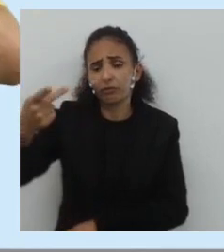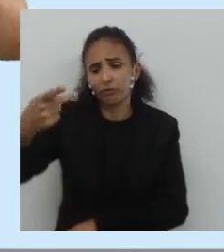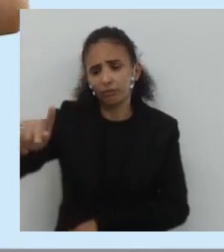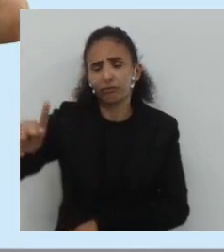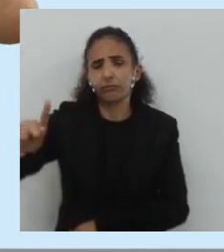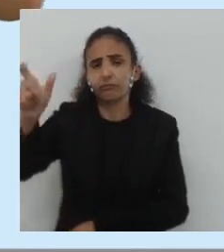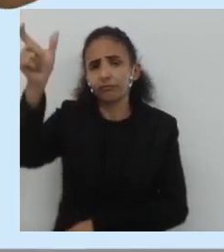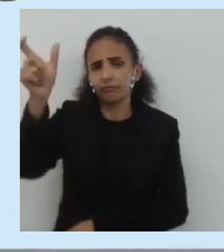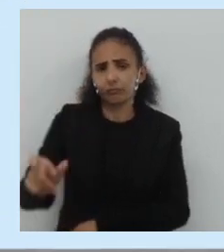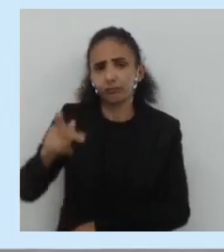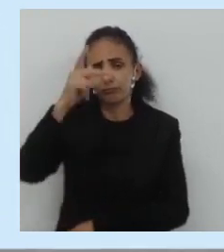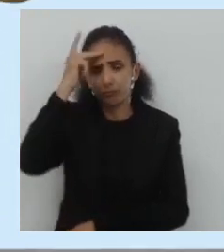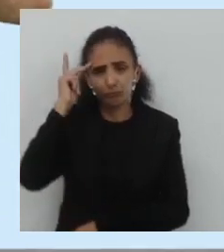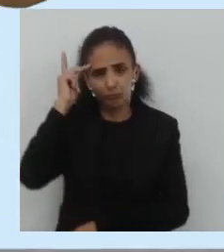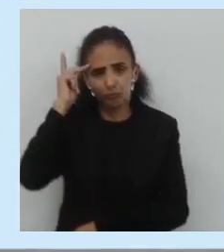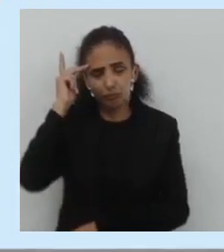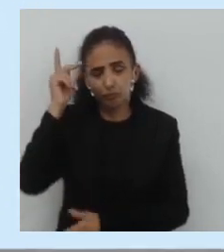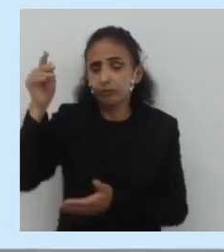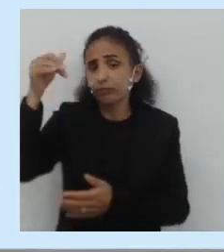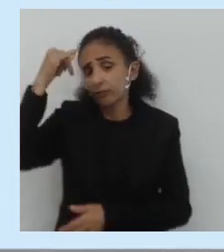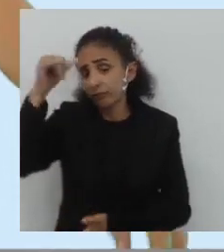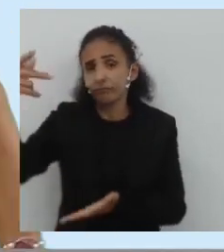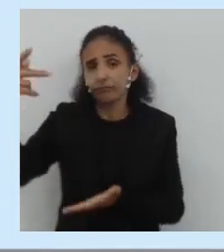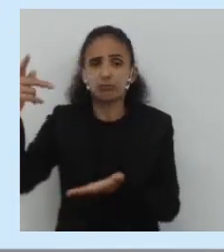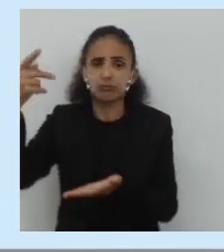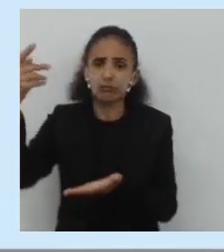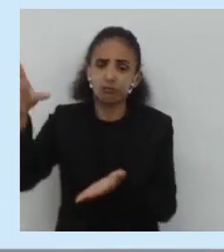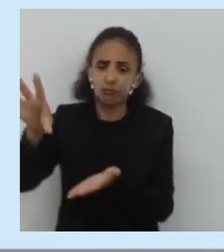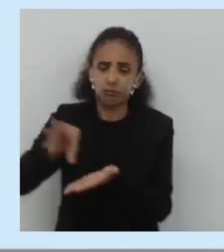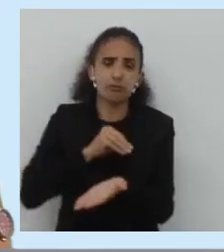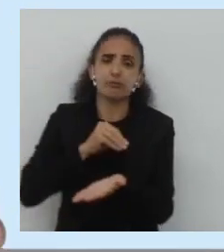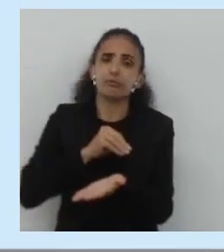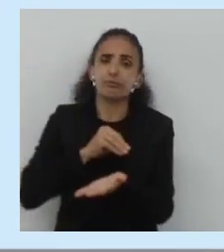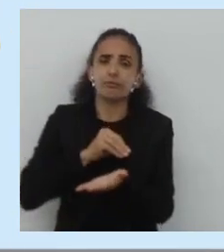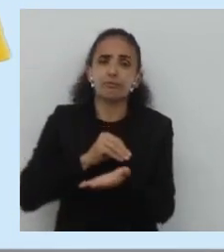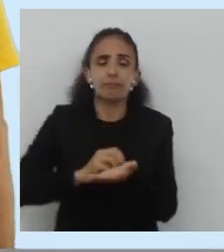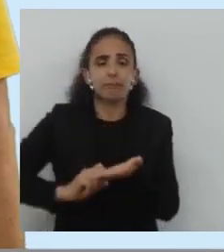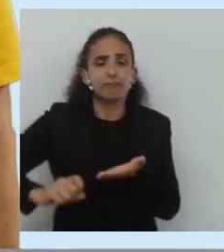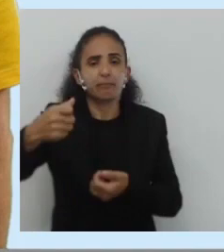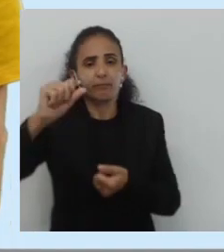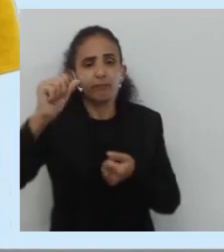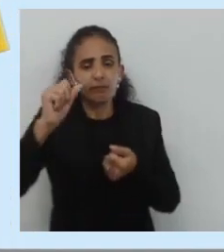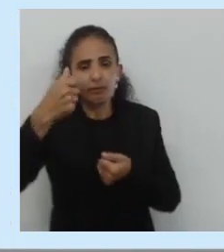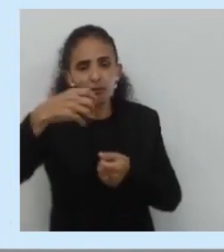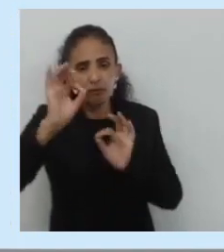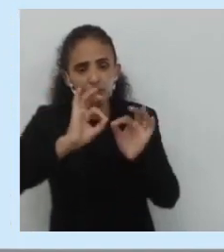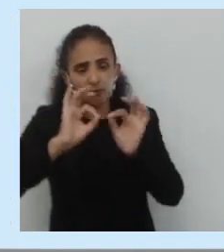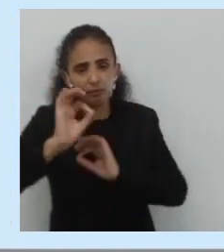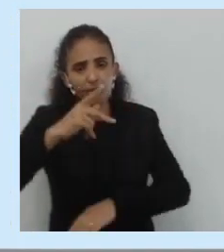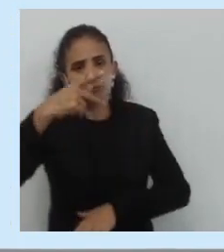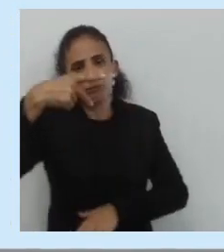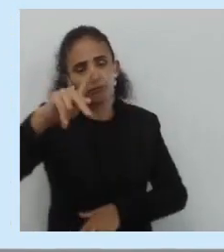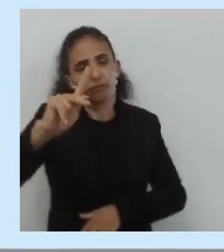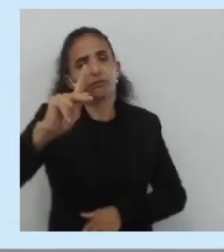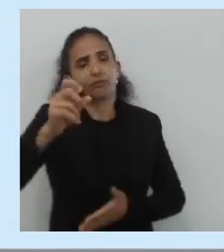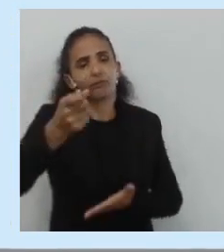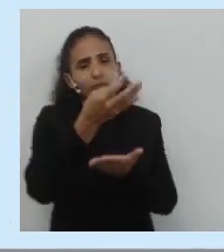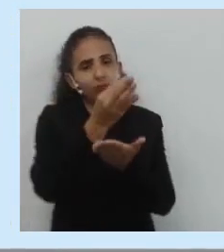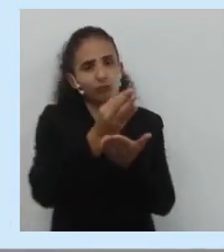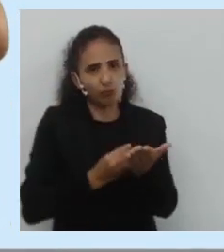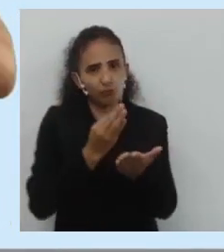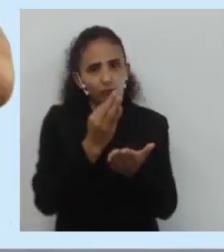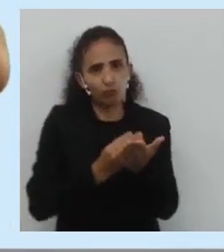diz, o autor é o autor do texto, é o dono do texto, se assim você me permite repetir. Então aqui, não faça